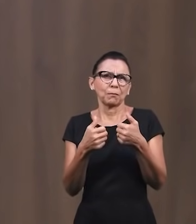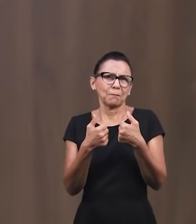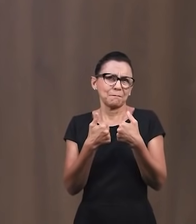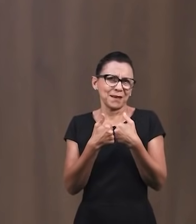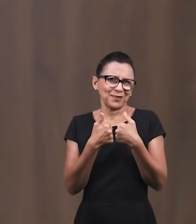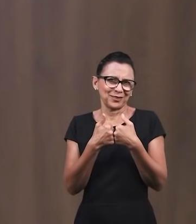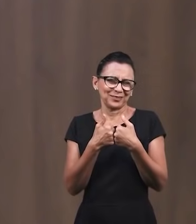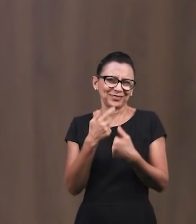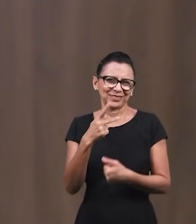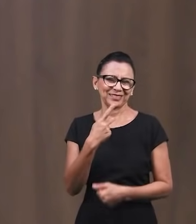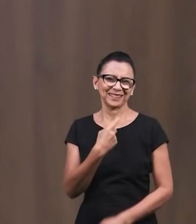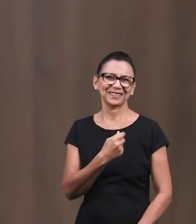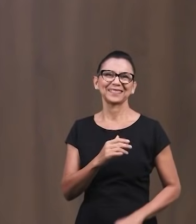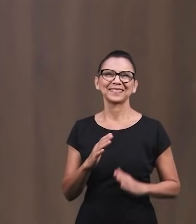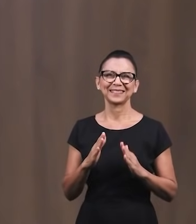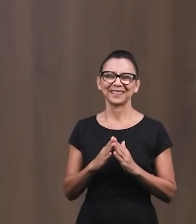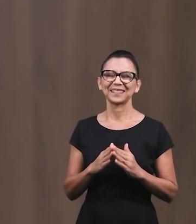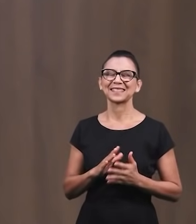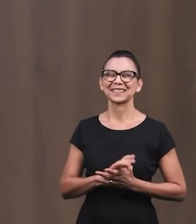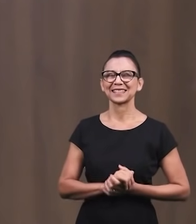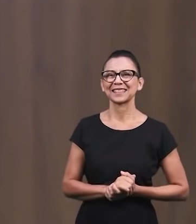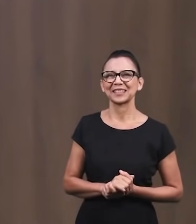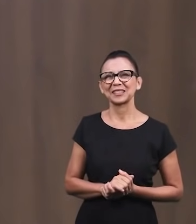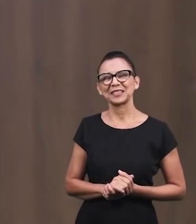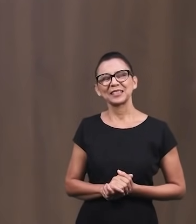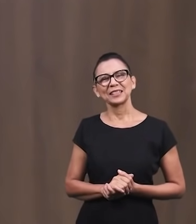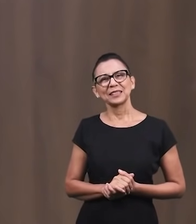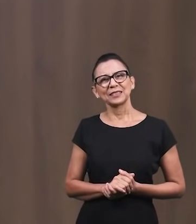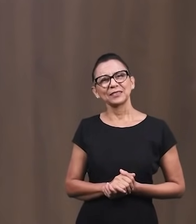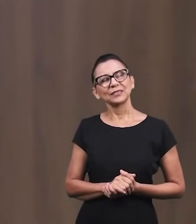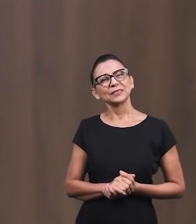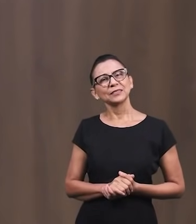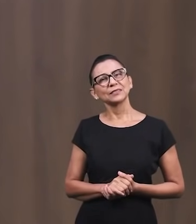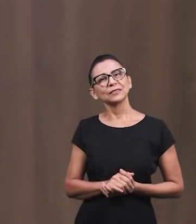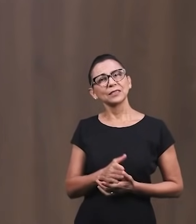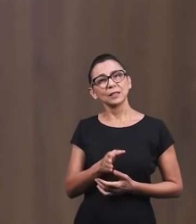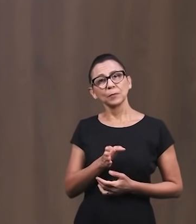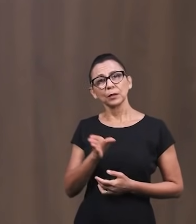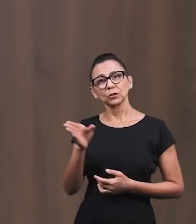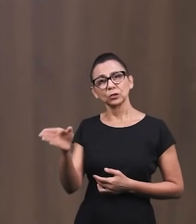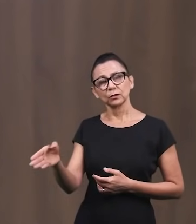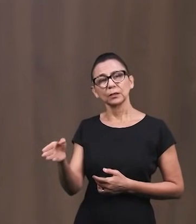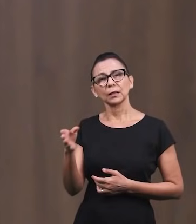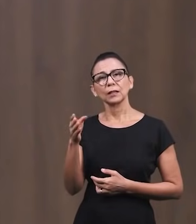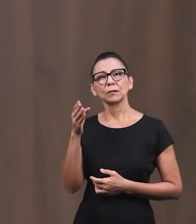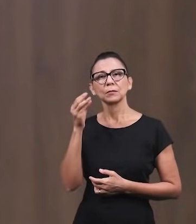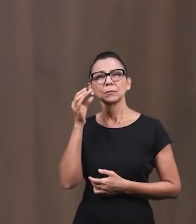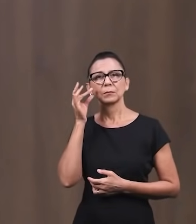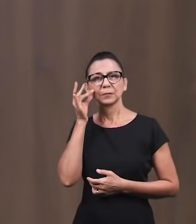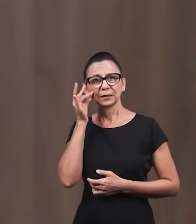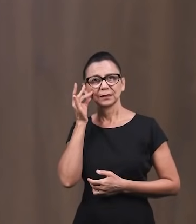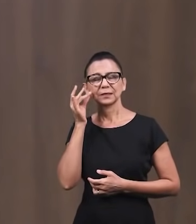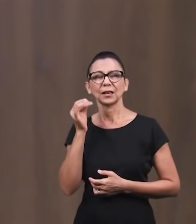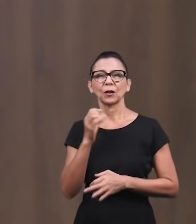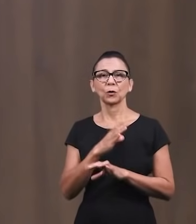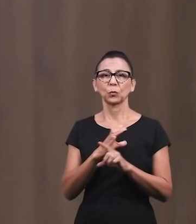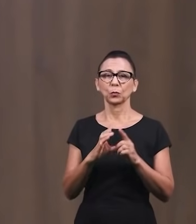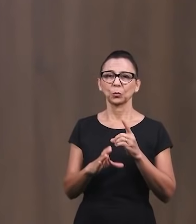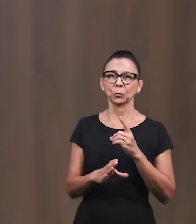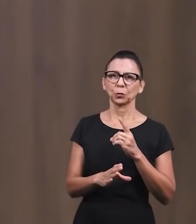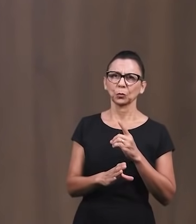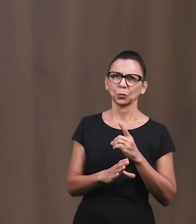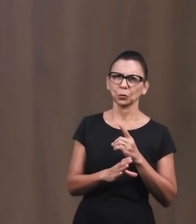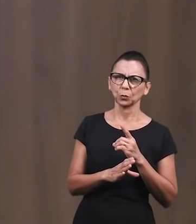Igreja Cristã Maranata aqui na Grande Vitória e você tem a oportunidade de participar presencialmente dos nossos cultos.